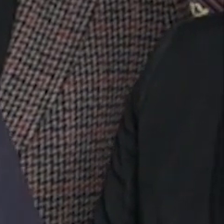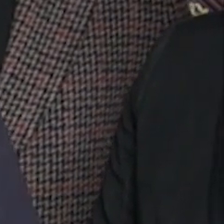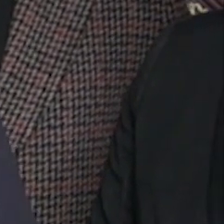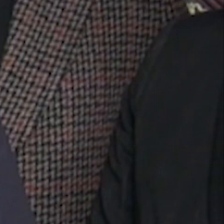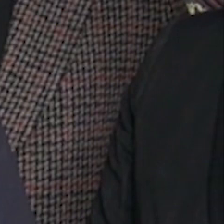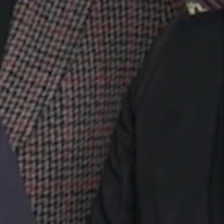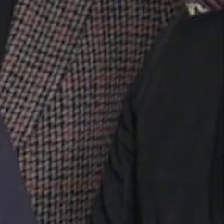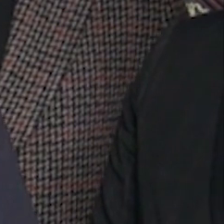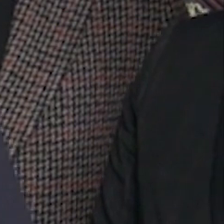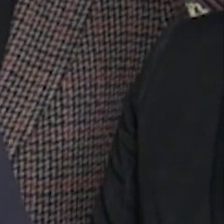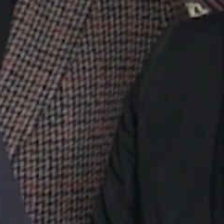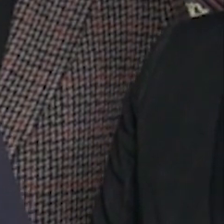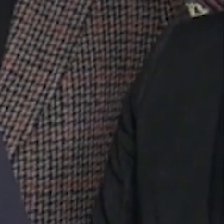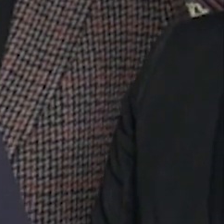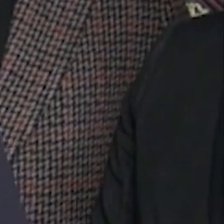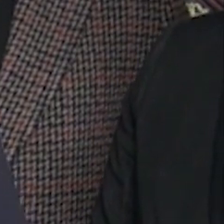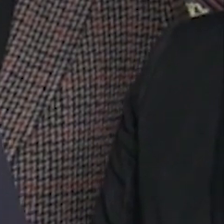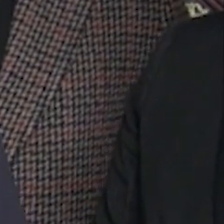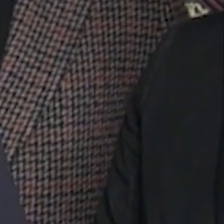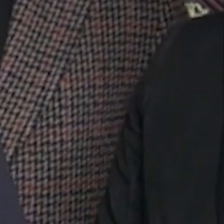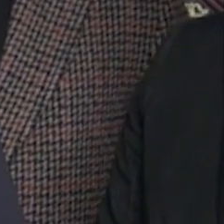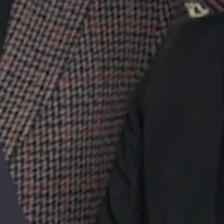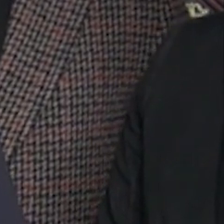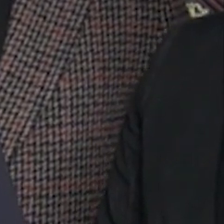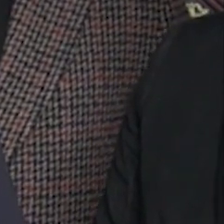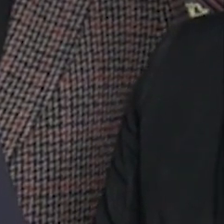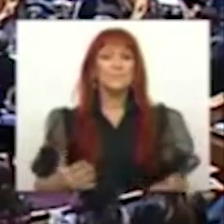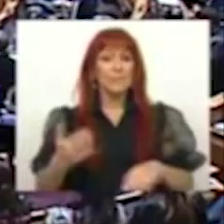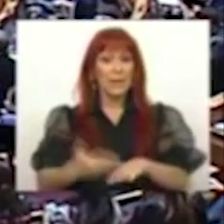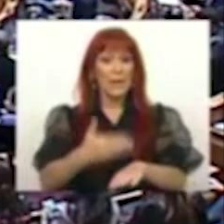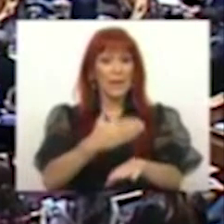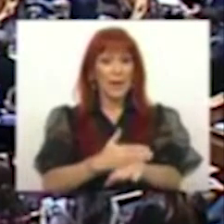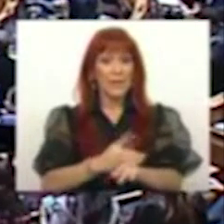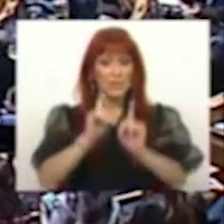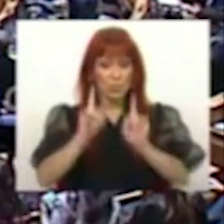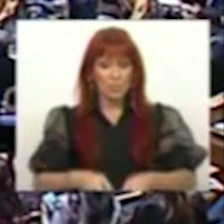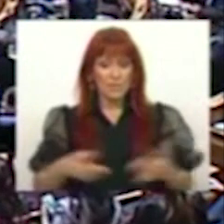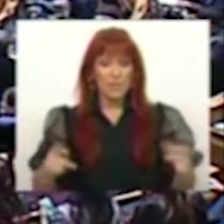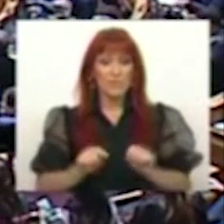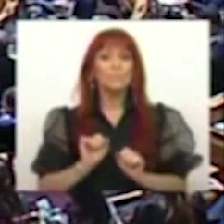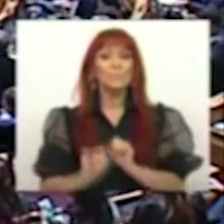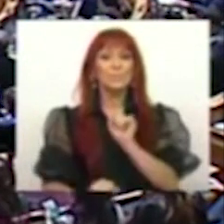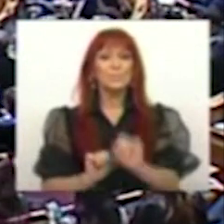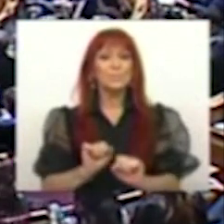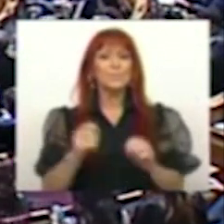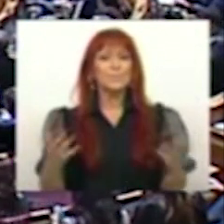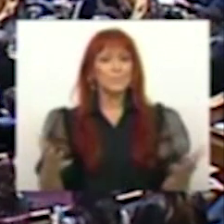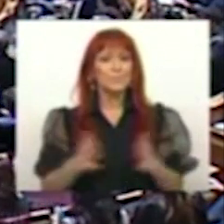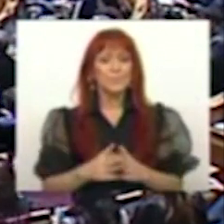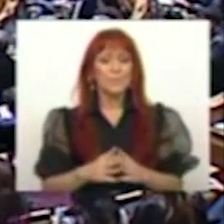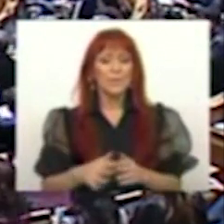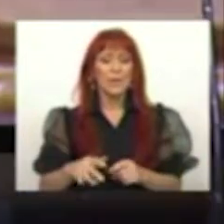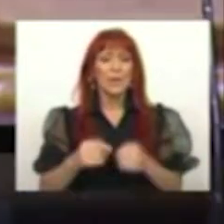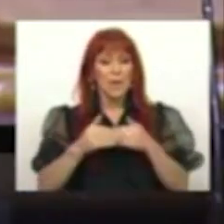valores. E, felizmente, digo eu, optámos pelos nossos valores, pelas nossas propostas e pelas nossas ideias. Joaquim Catar